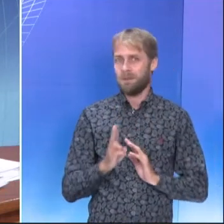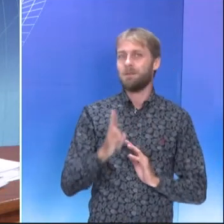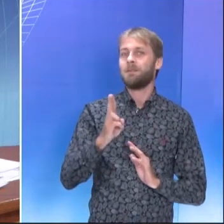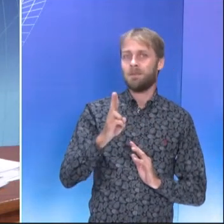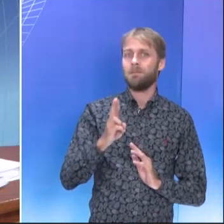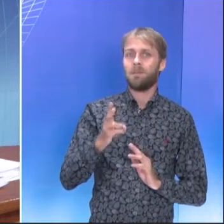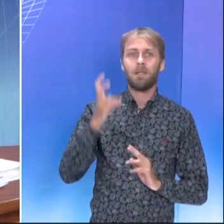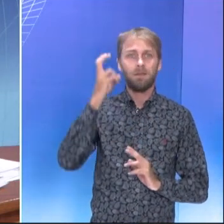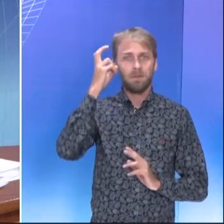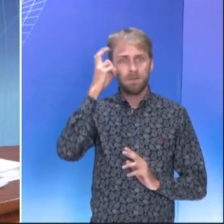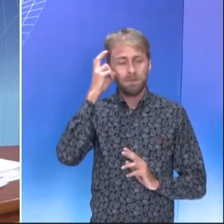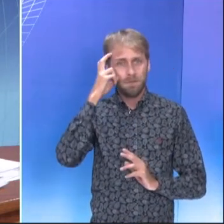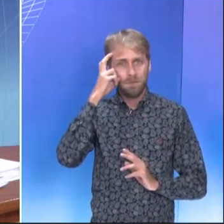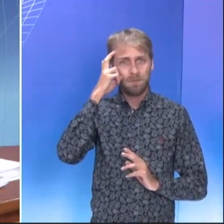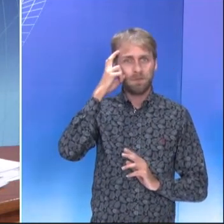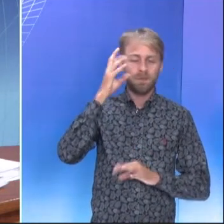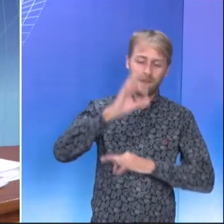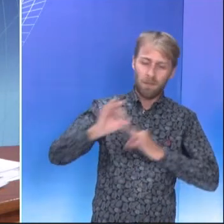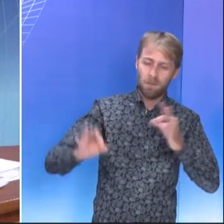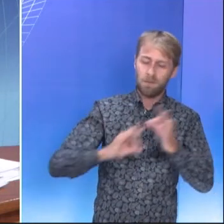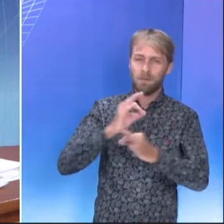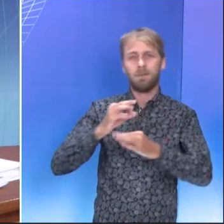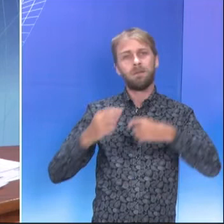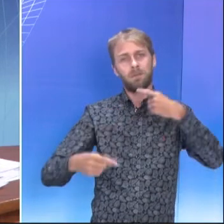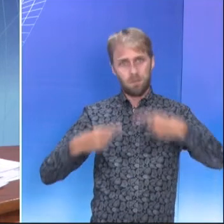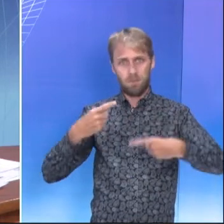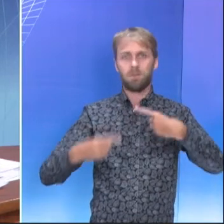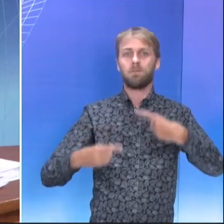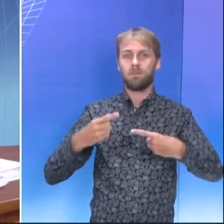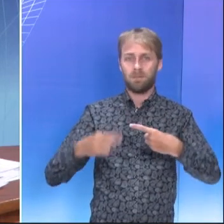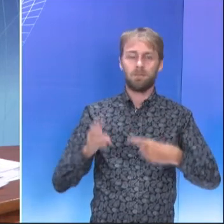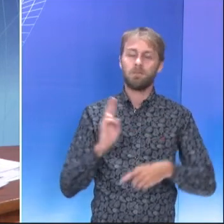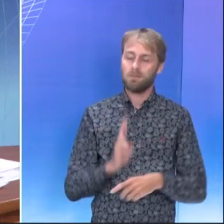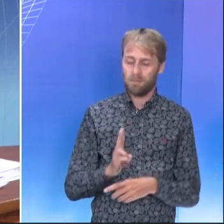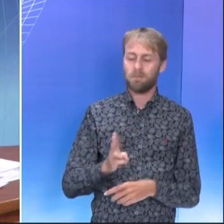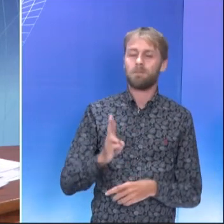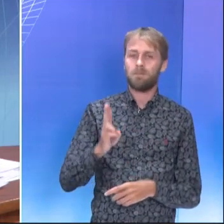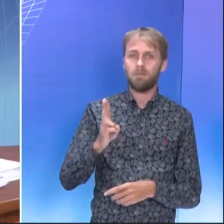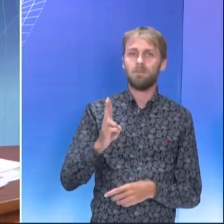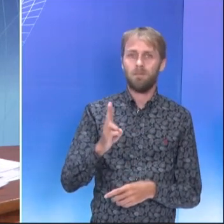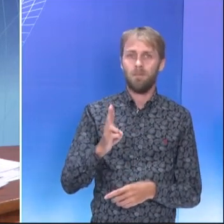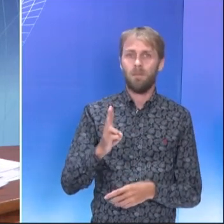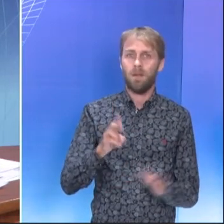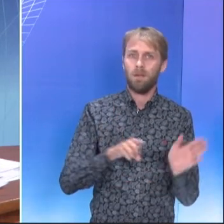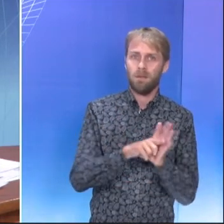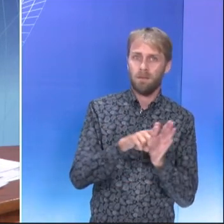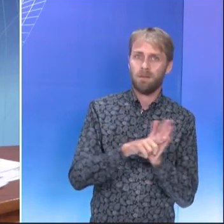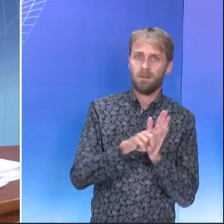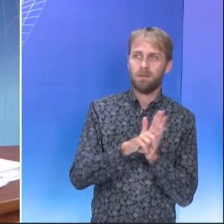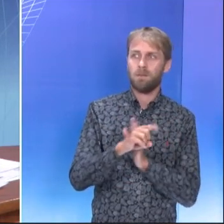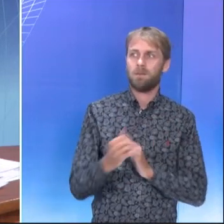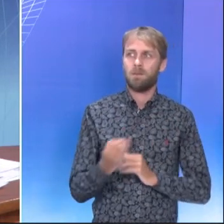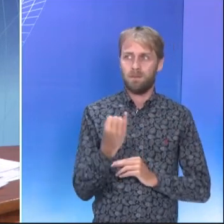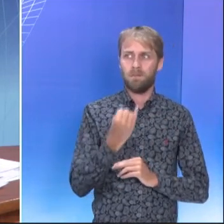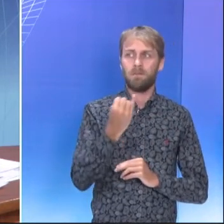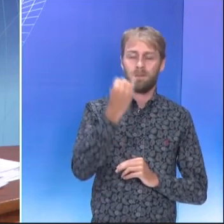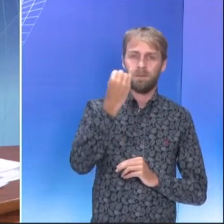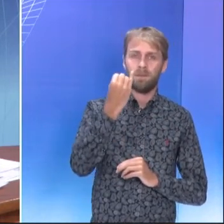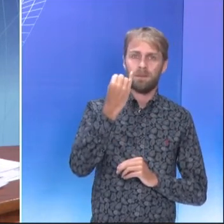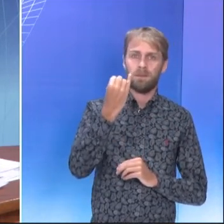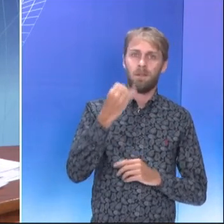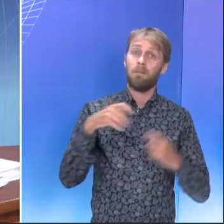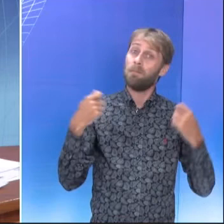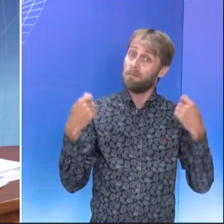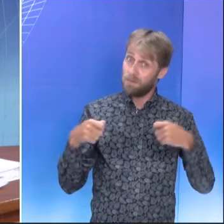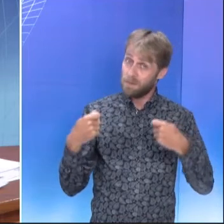da cultura e a questão da organização política, são questões bastante importantes e que vale a